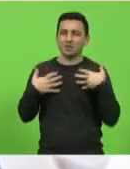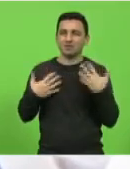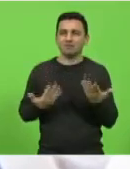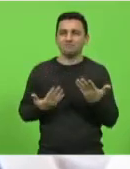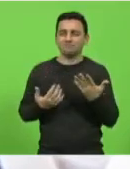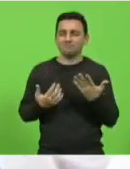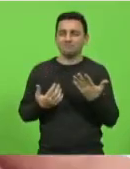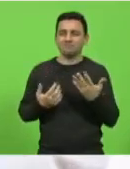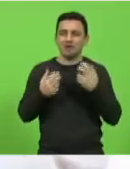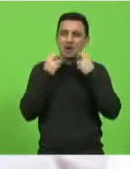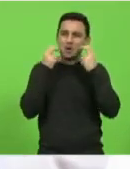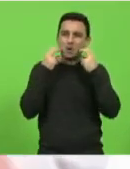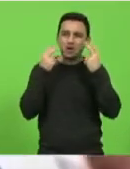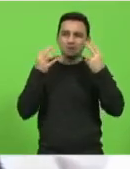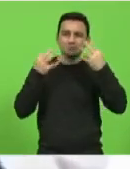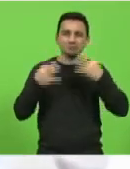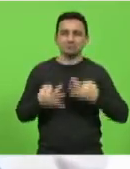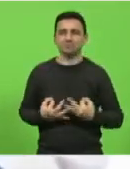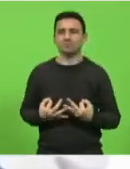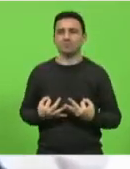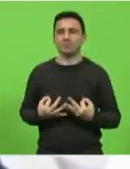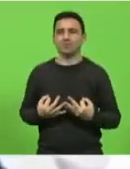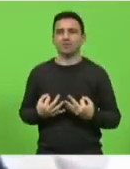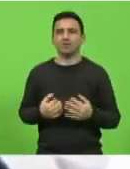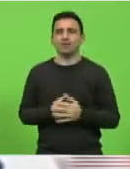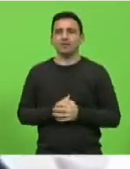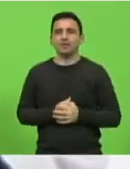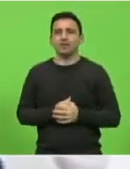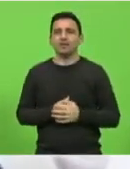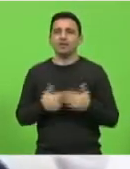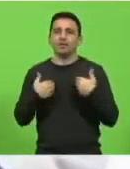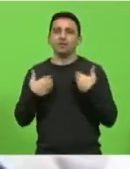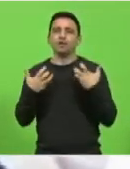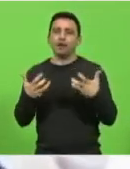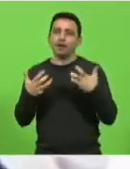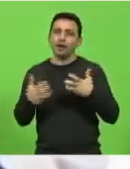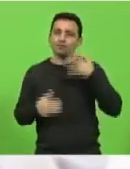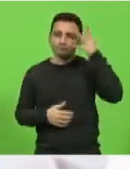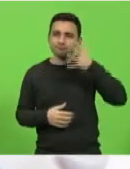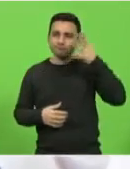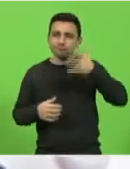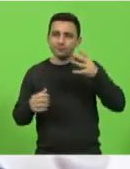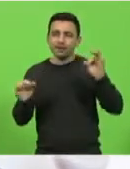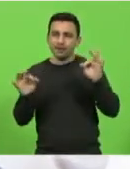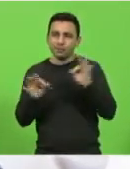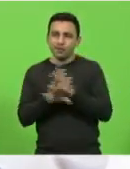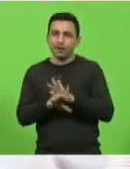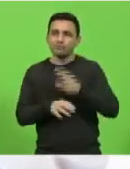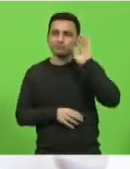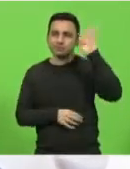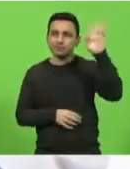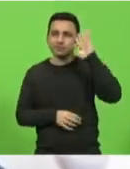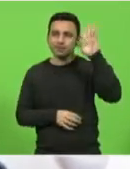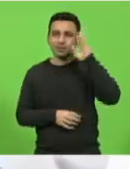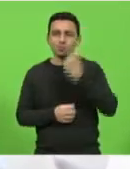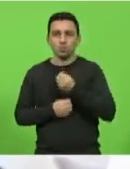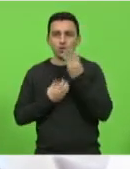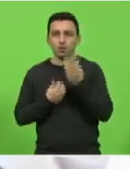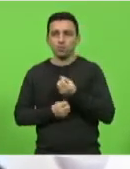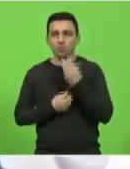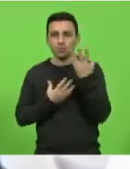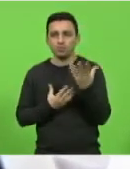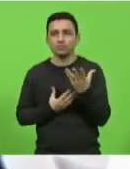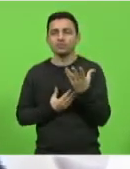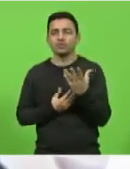honesto. Eu também quis terminar essas minhas considerações com um pensamento e um poema de quem eu acho que vale a